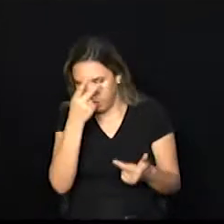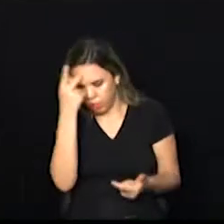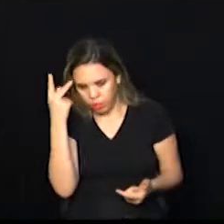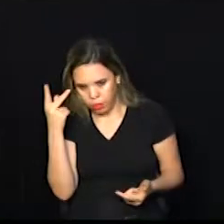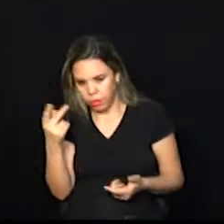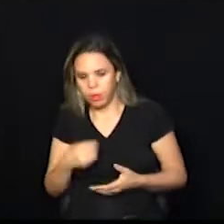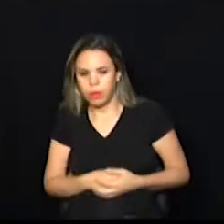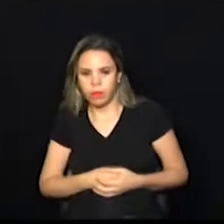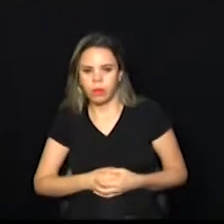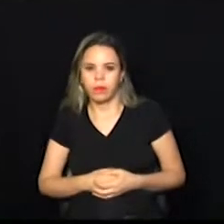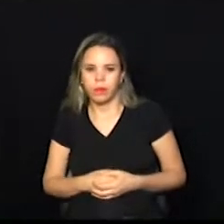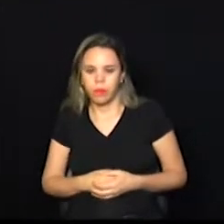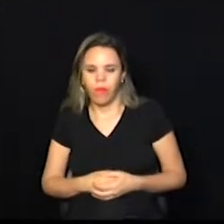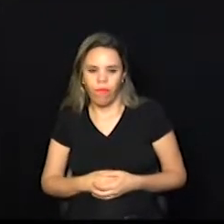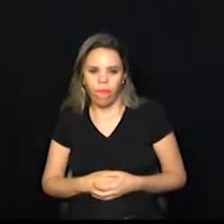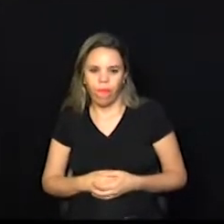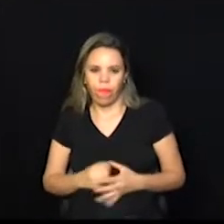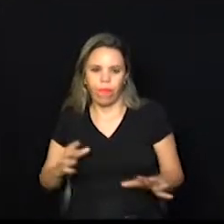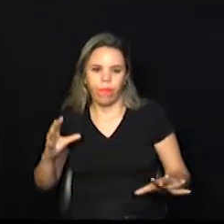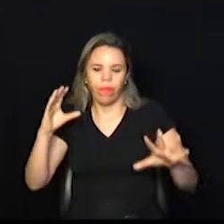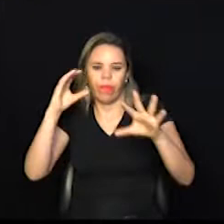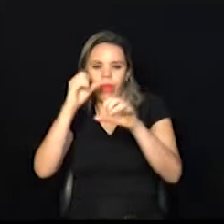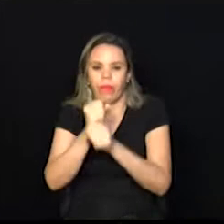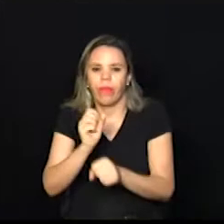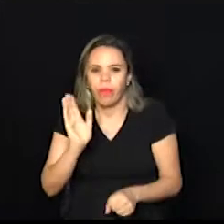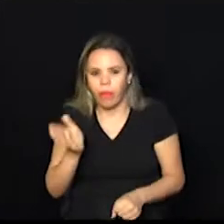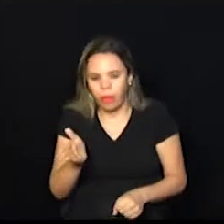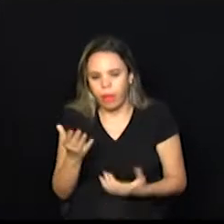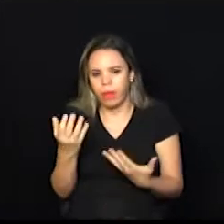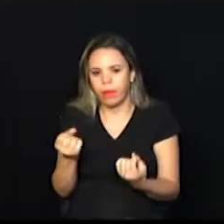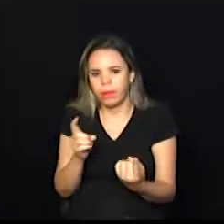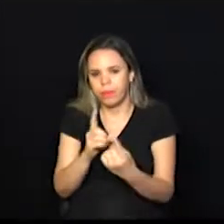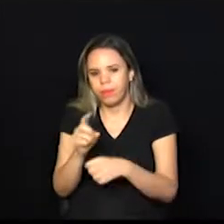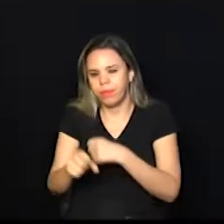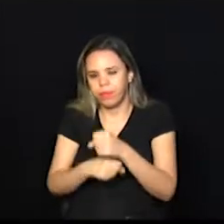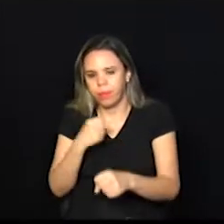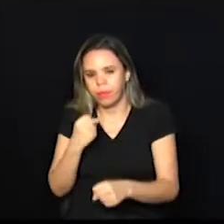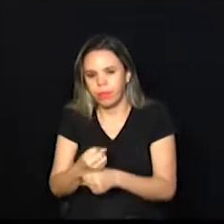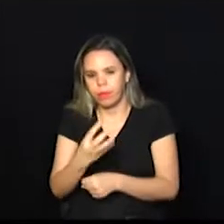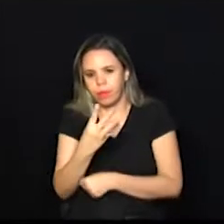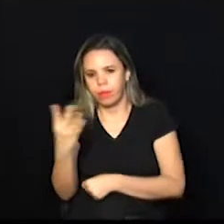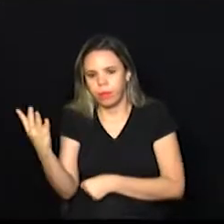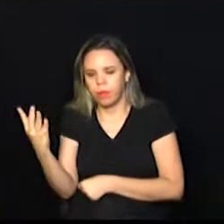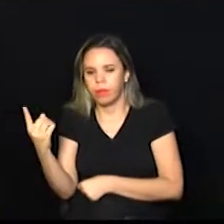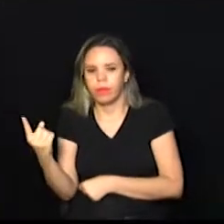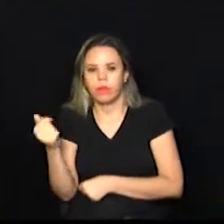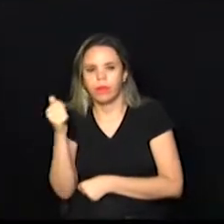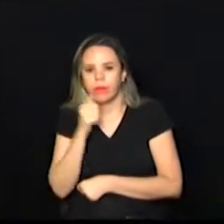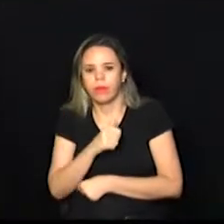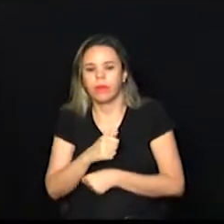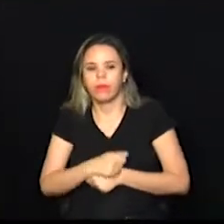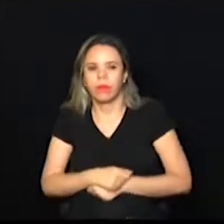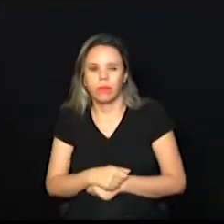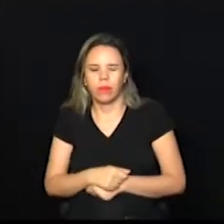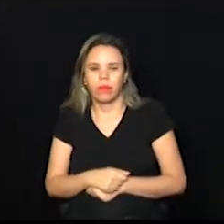né? E, ao todo, a gente já acolheu esse ano 41 mulheres.